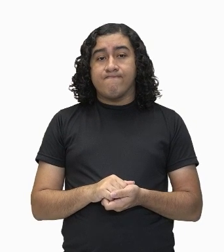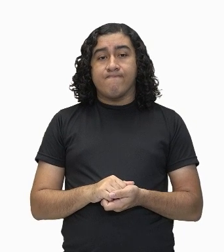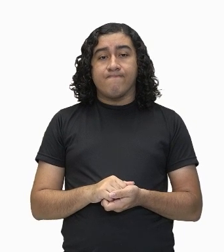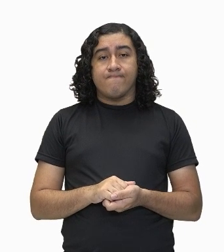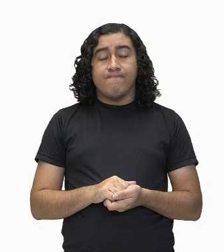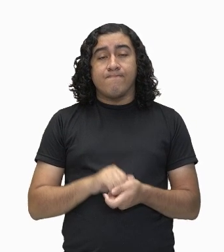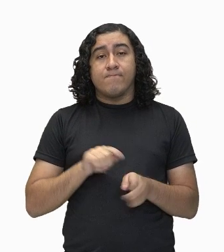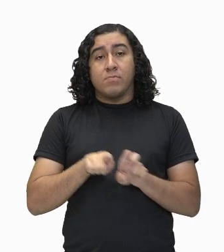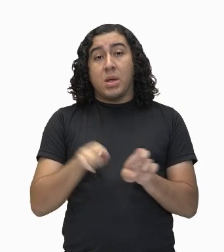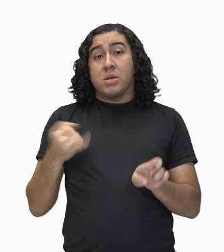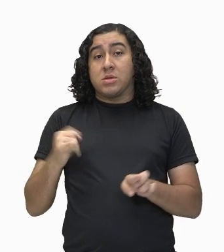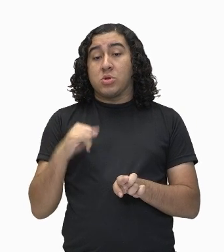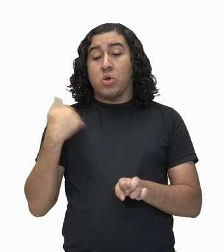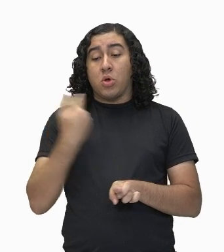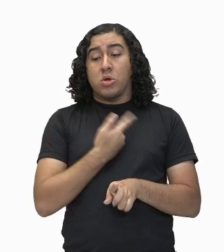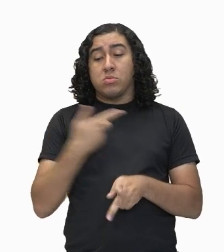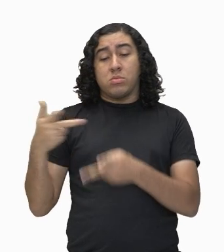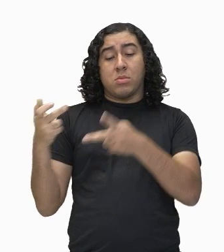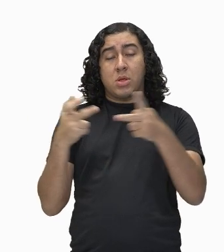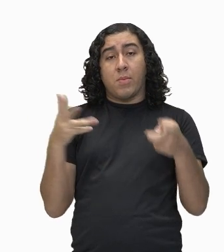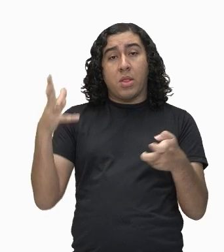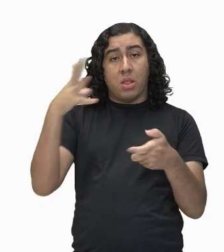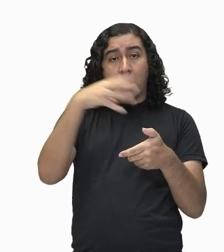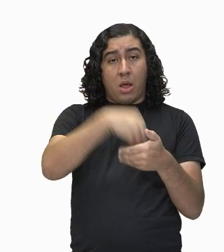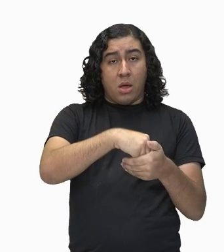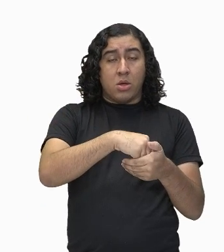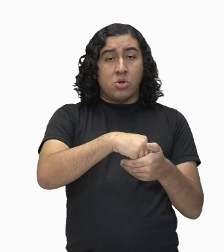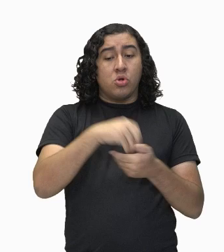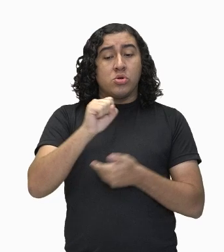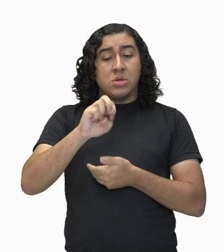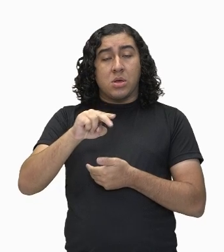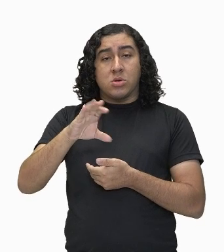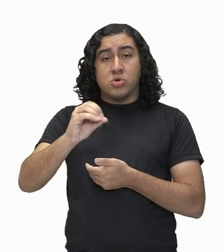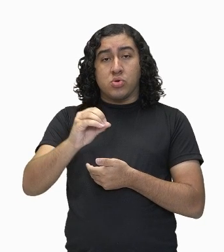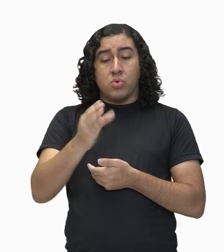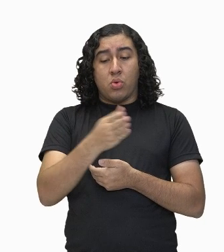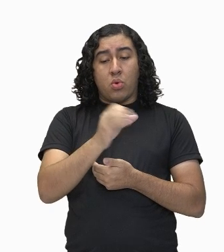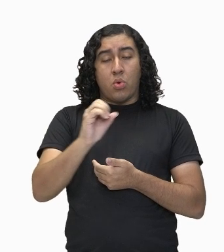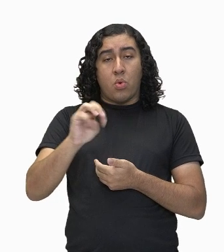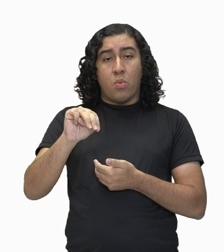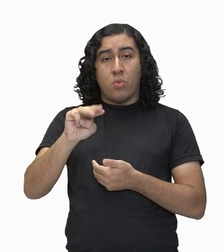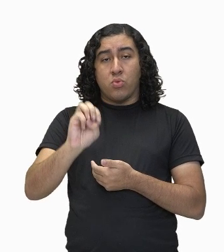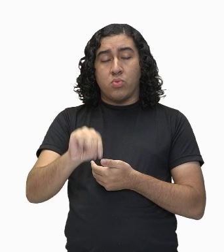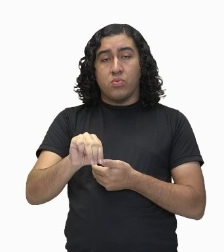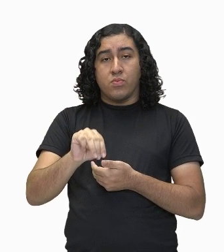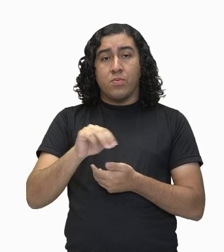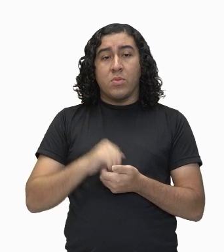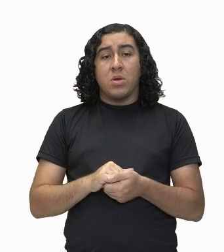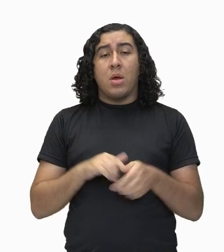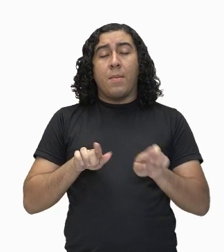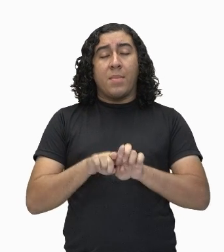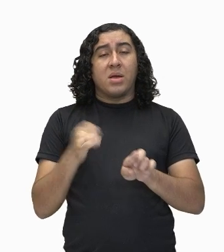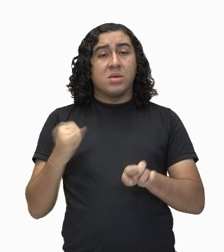se nós olharmos ele dentro do senso comum, quando a gente fala de fenômeno no senso comum é fácil. Mas quando a gente vai